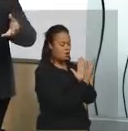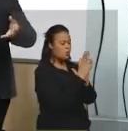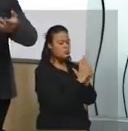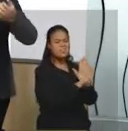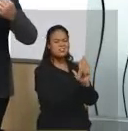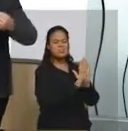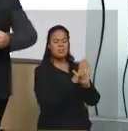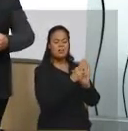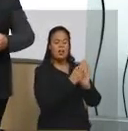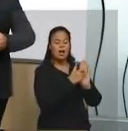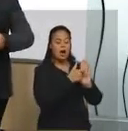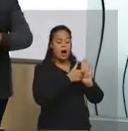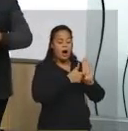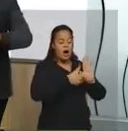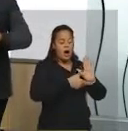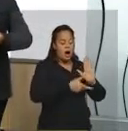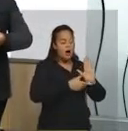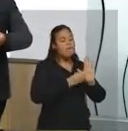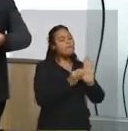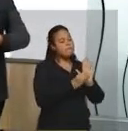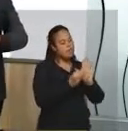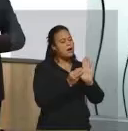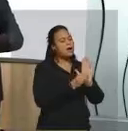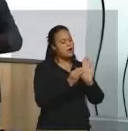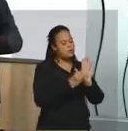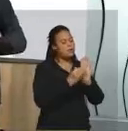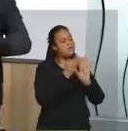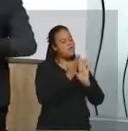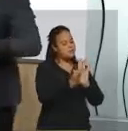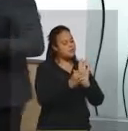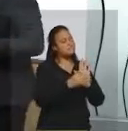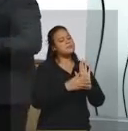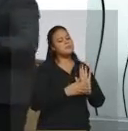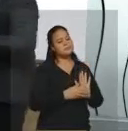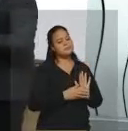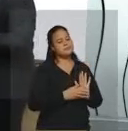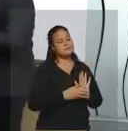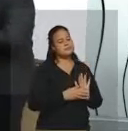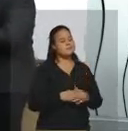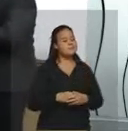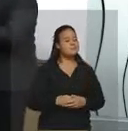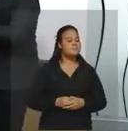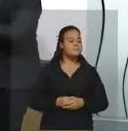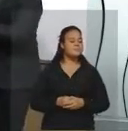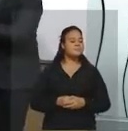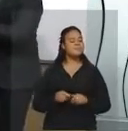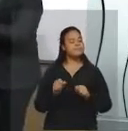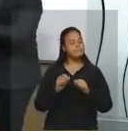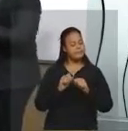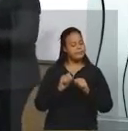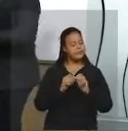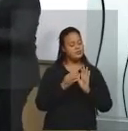muito espaço, pode faltar, pode fazer falta para você depois. Continuando.